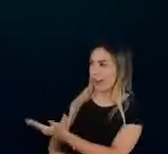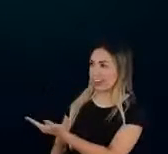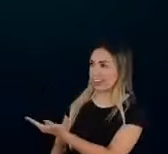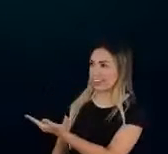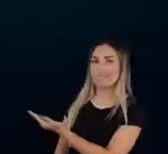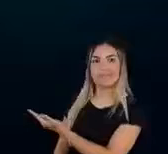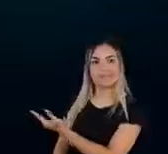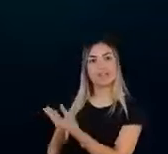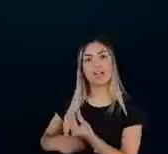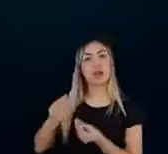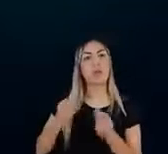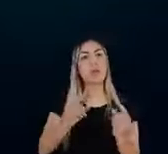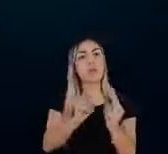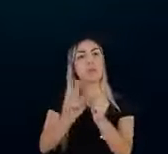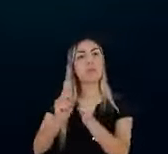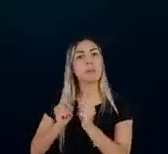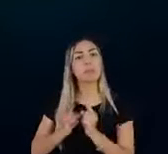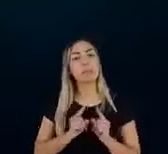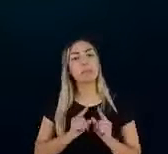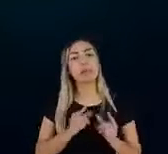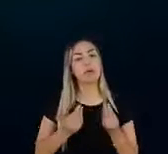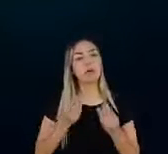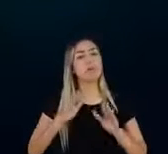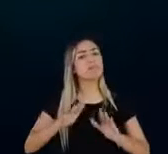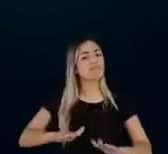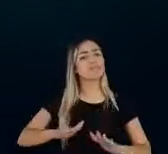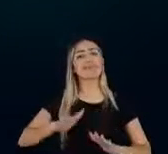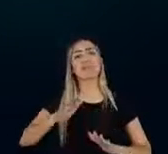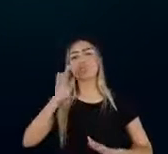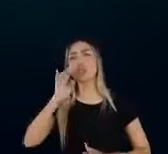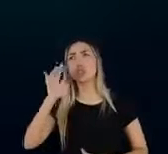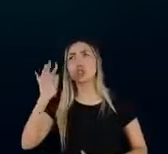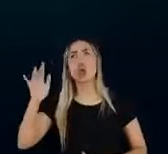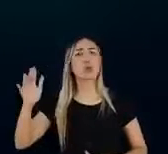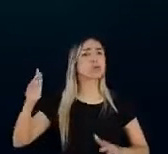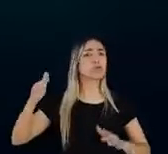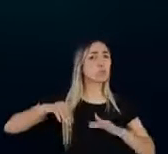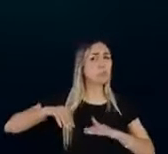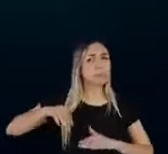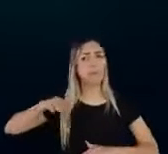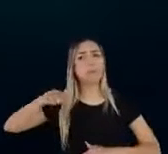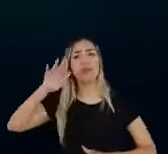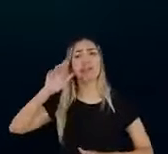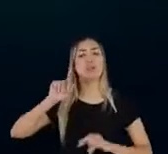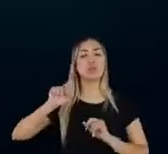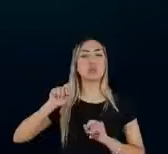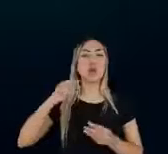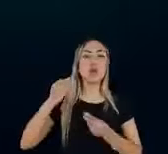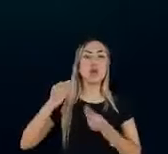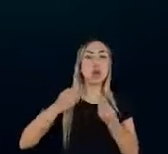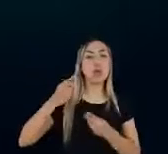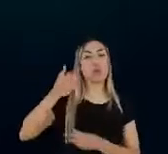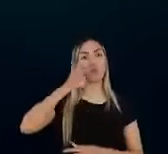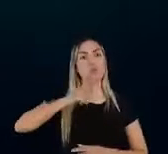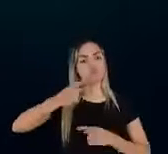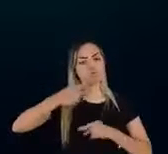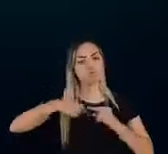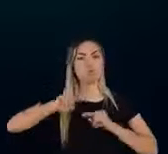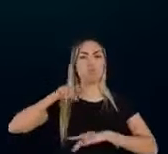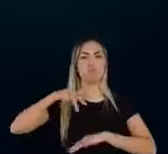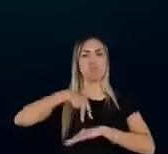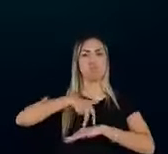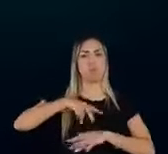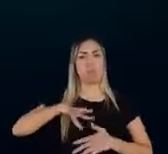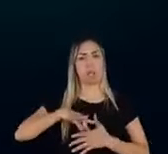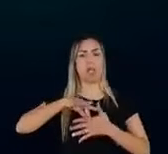mas o final do dia sonho grande trazer talento renovar talentos treinar as pessoas para se conhecerem assumirem posições de liderança